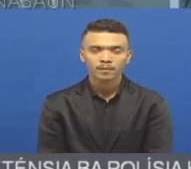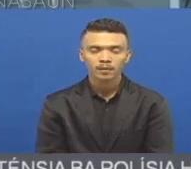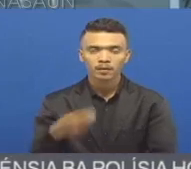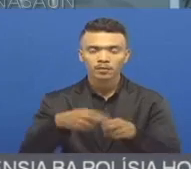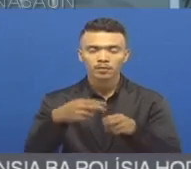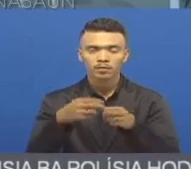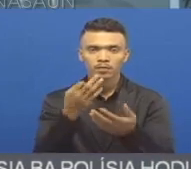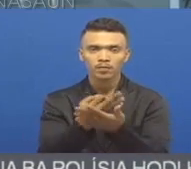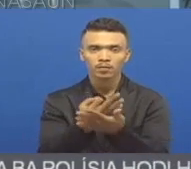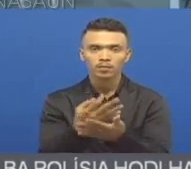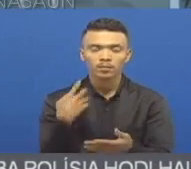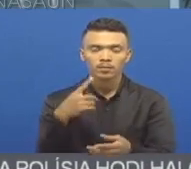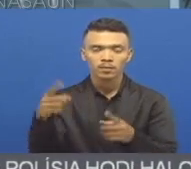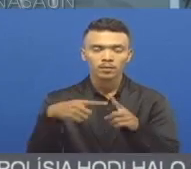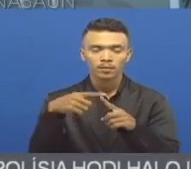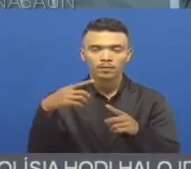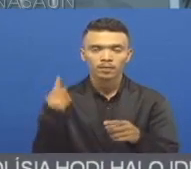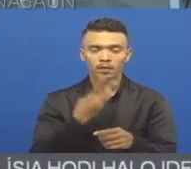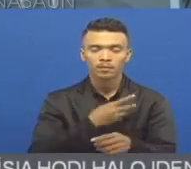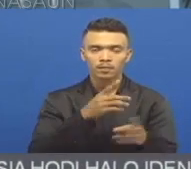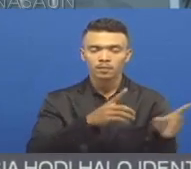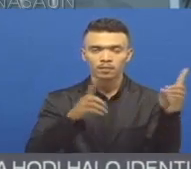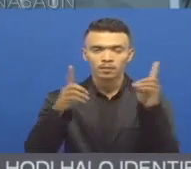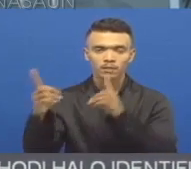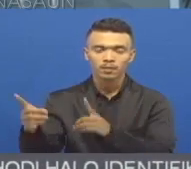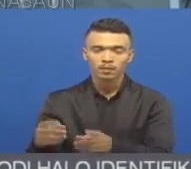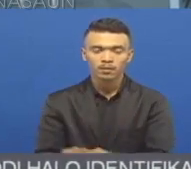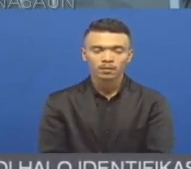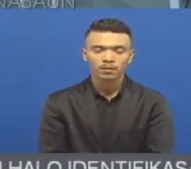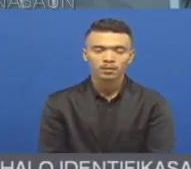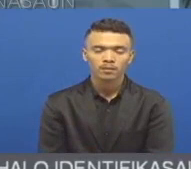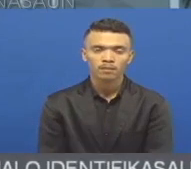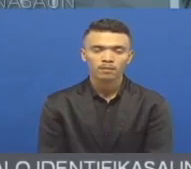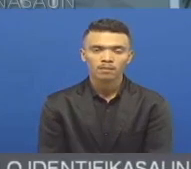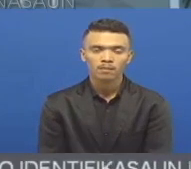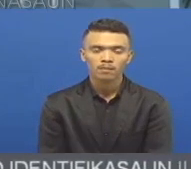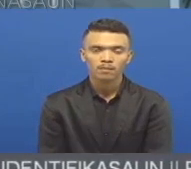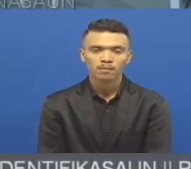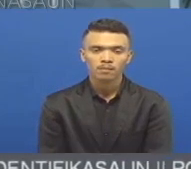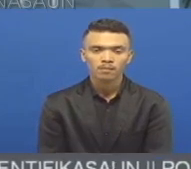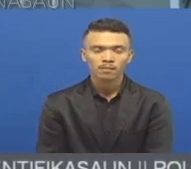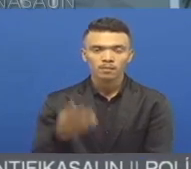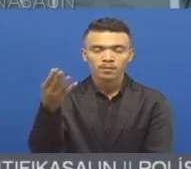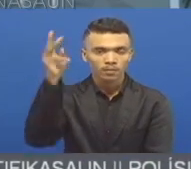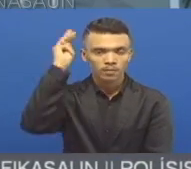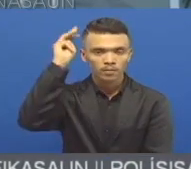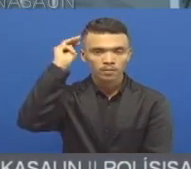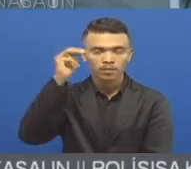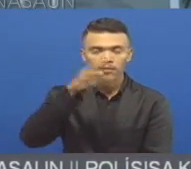orçamento balu. Então né amia hi apresenta para além de operacionalidade e a ministério